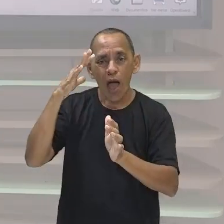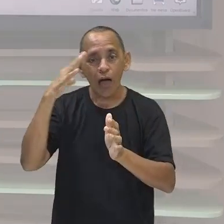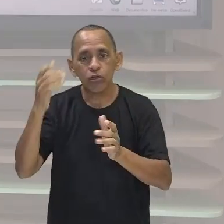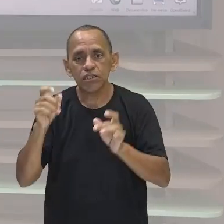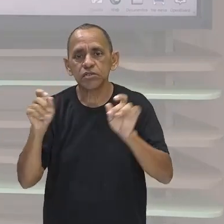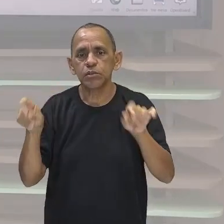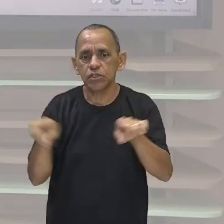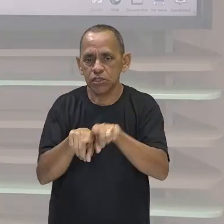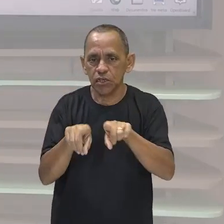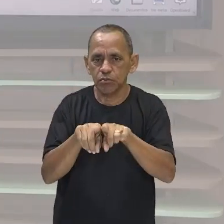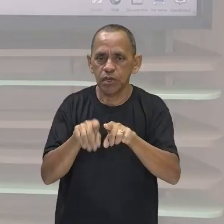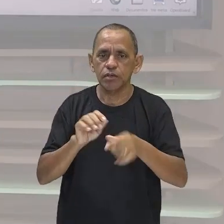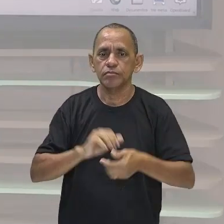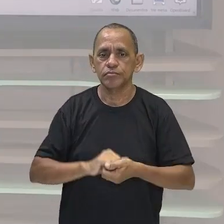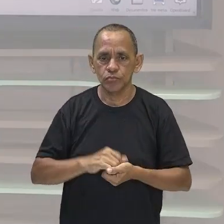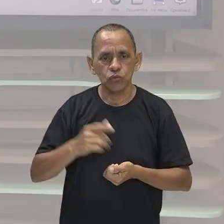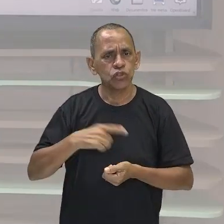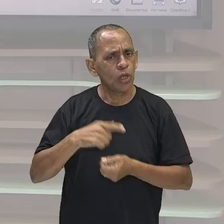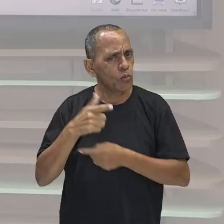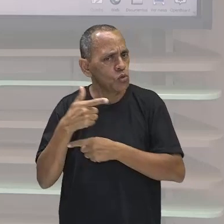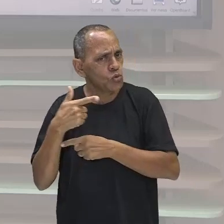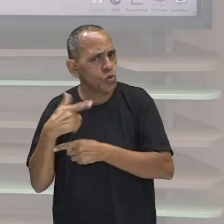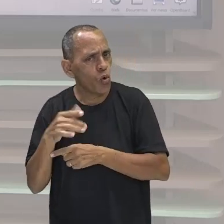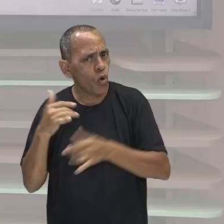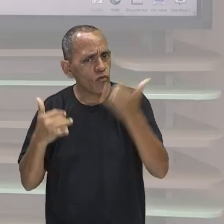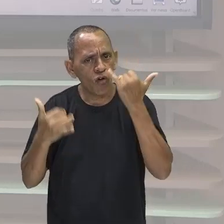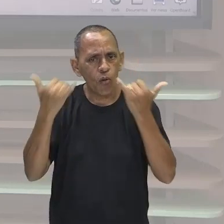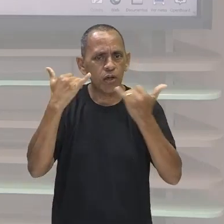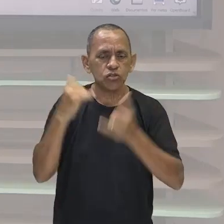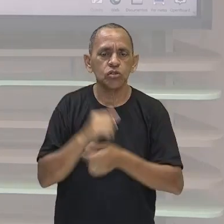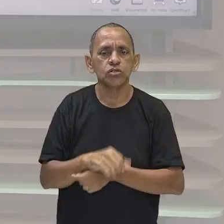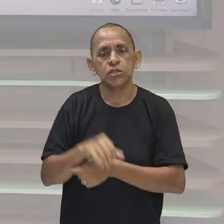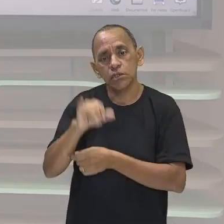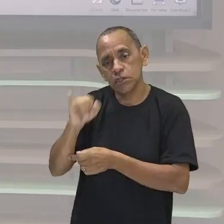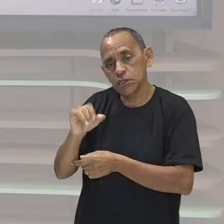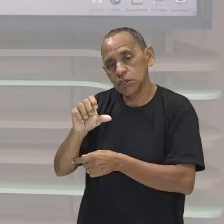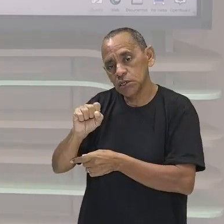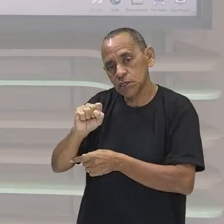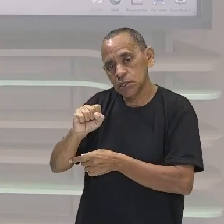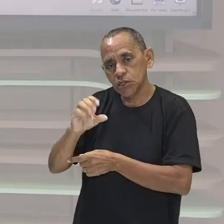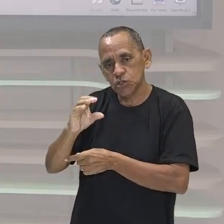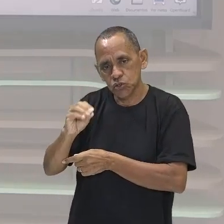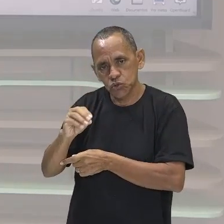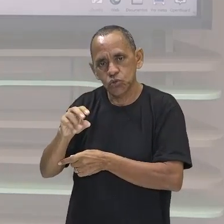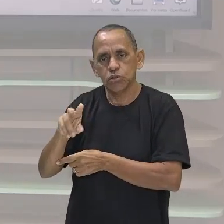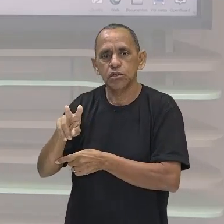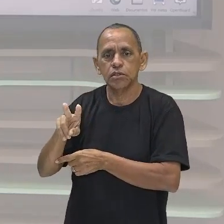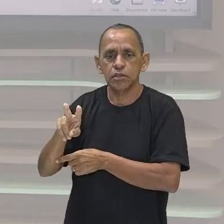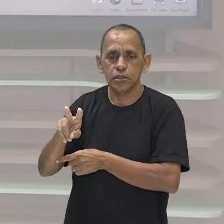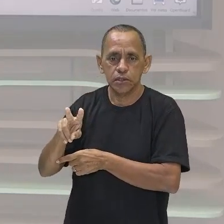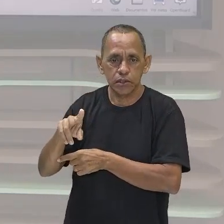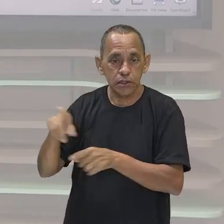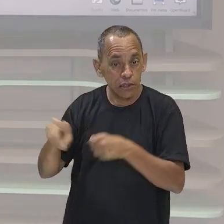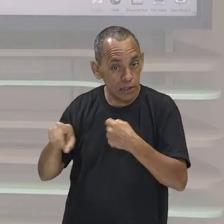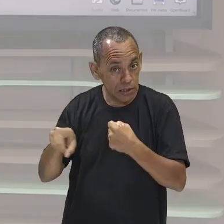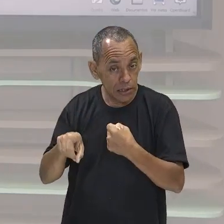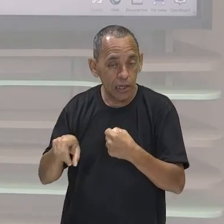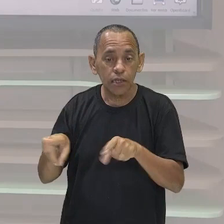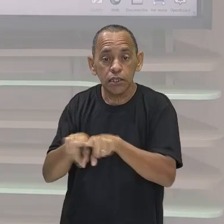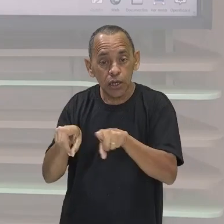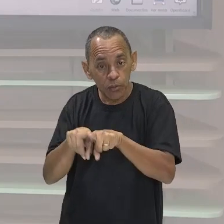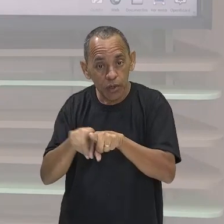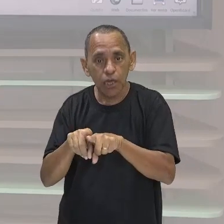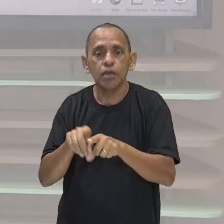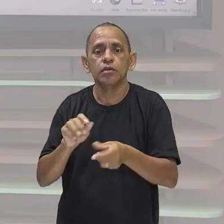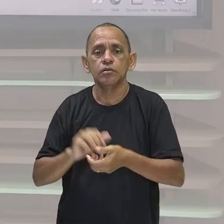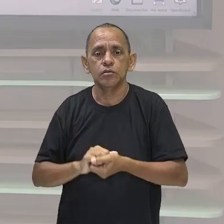mais informações no texto também que indica se. Isso é um pronome demonstrativo, né? Isso refere-se à situação